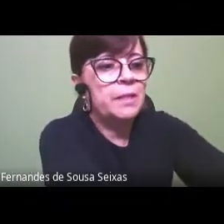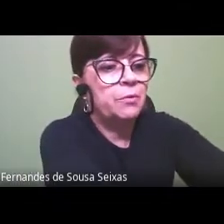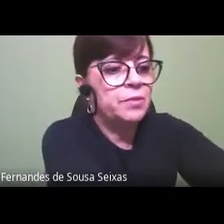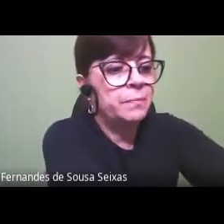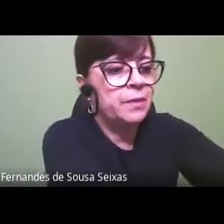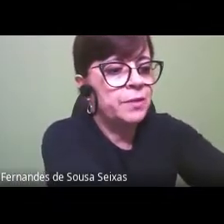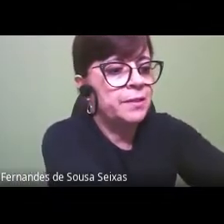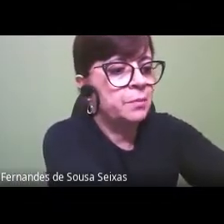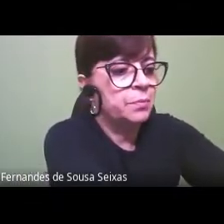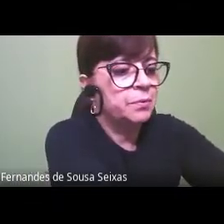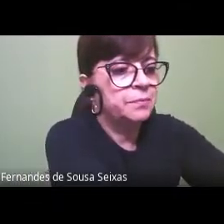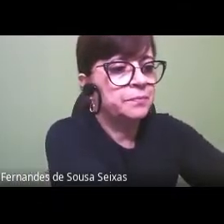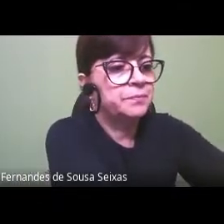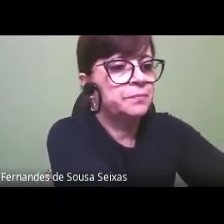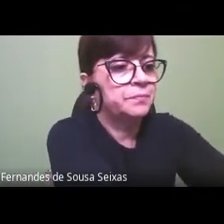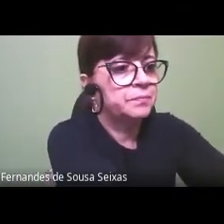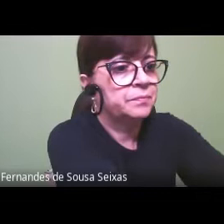Vou mostrar para você mais um exemplo.